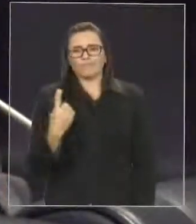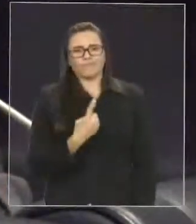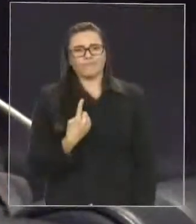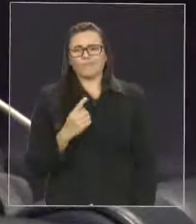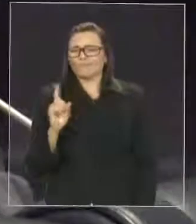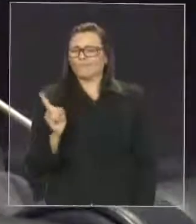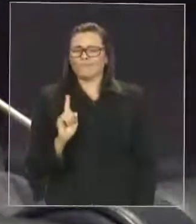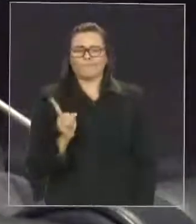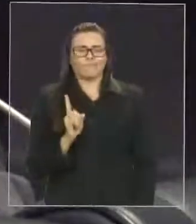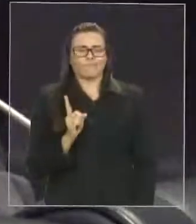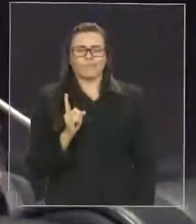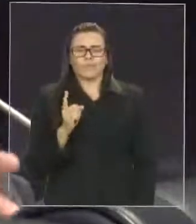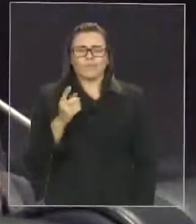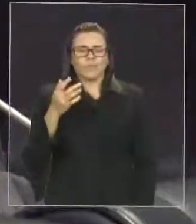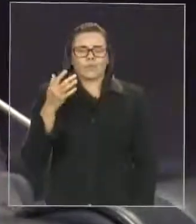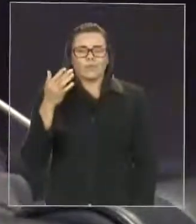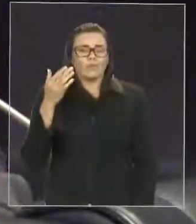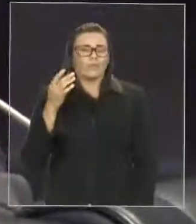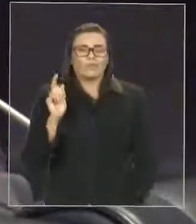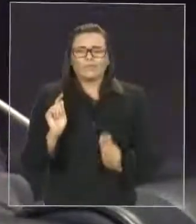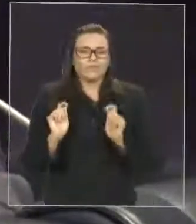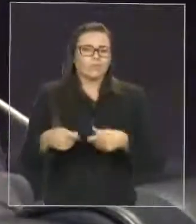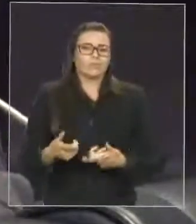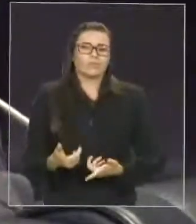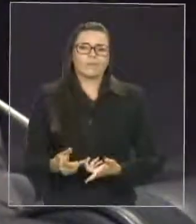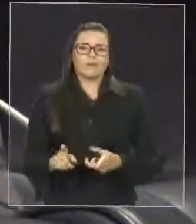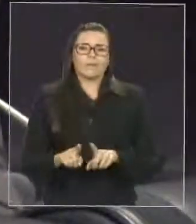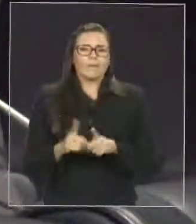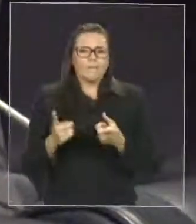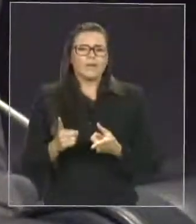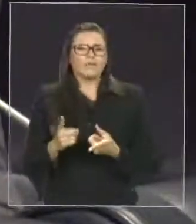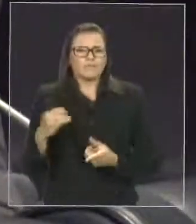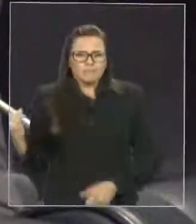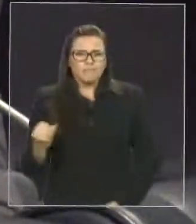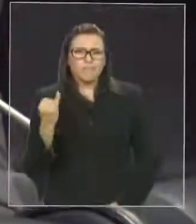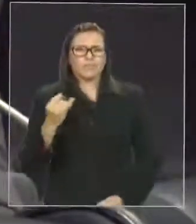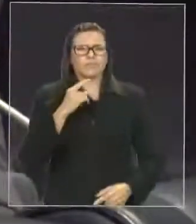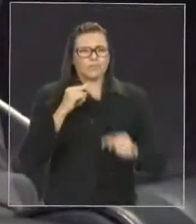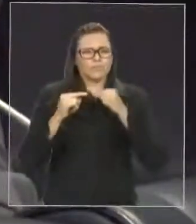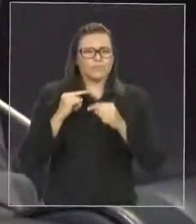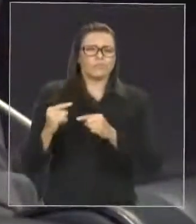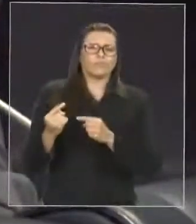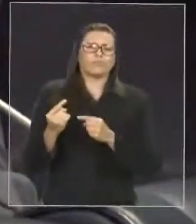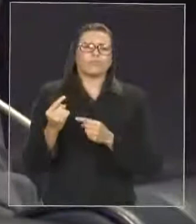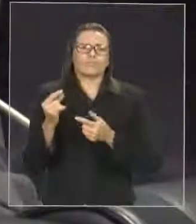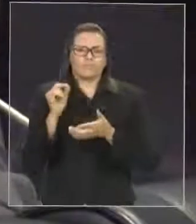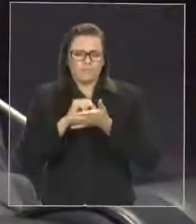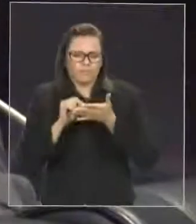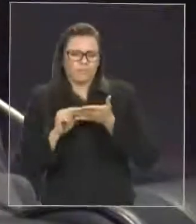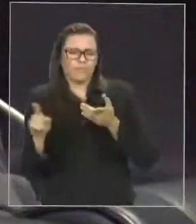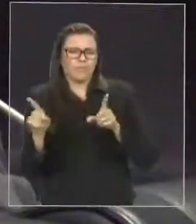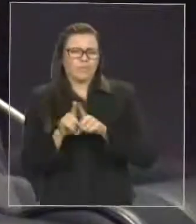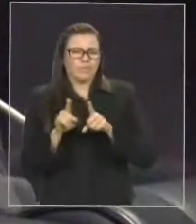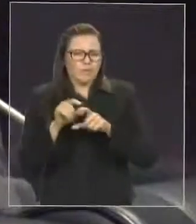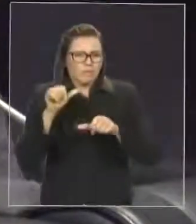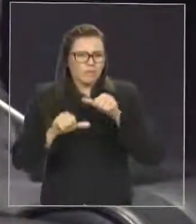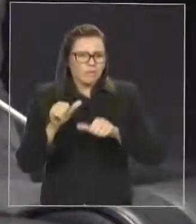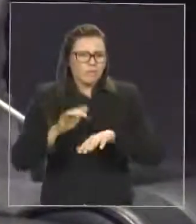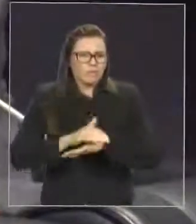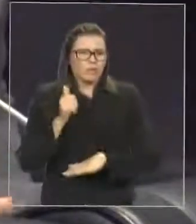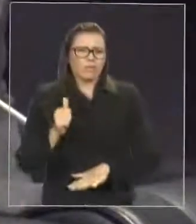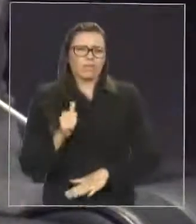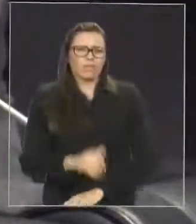relatório, é importante encaminhar e vamos encaminhar para toda a comissão da Câmara Federal, a coordenação da nossa bancada, para